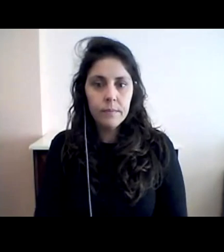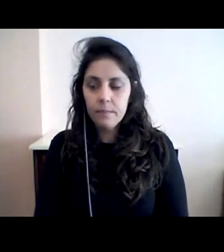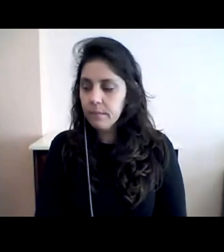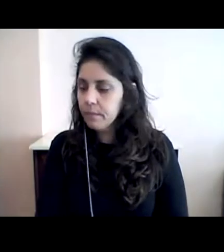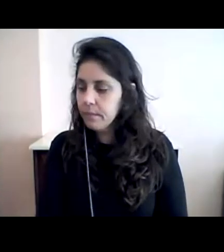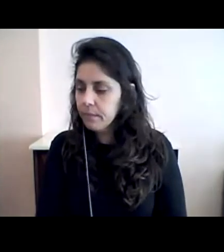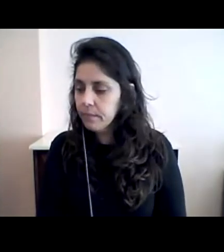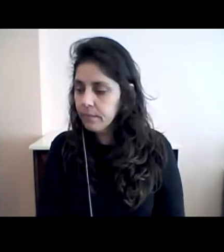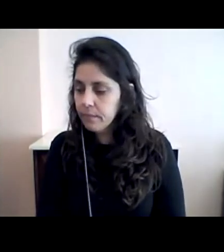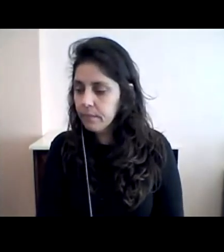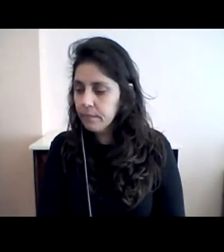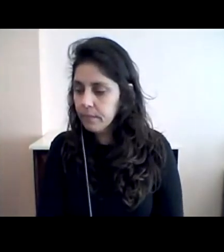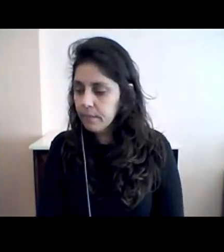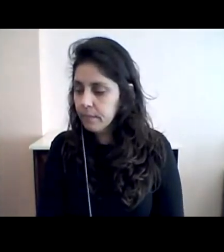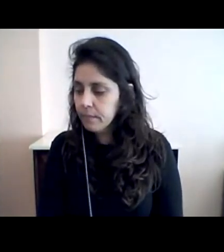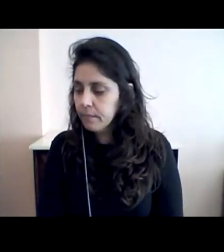Acho que não vai ser...